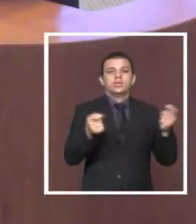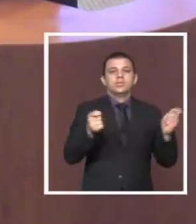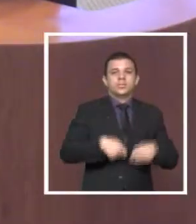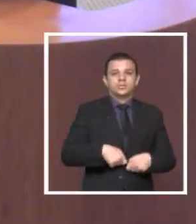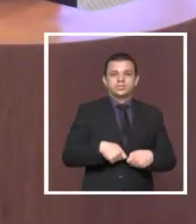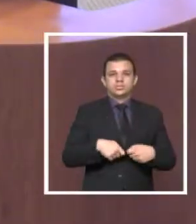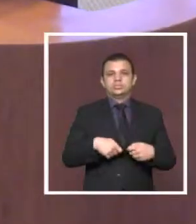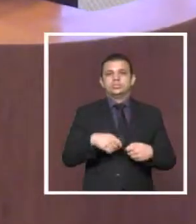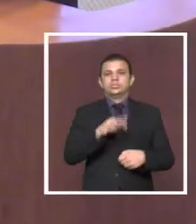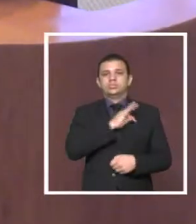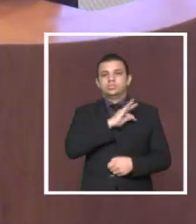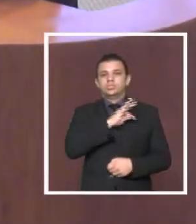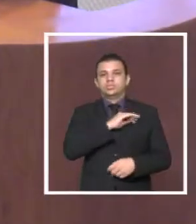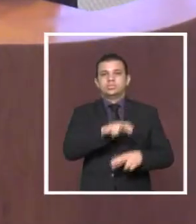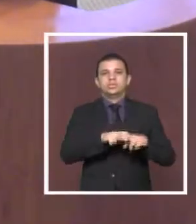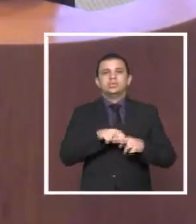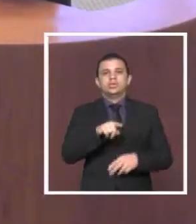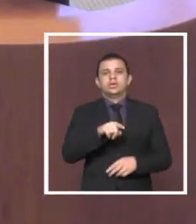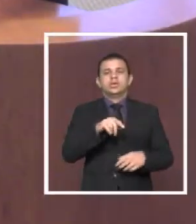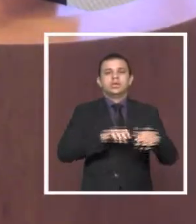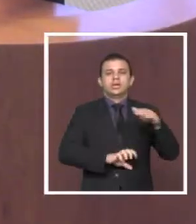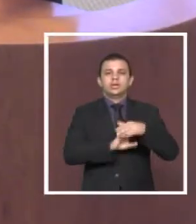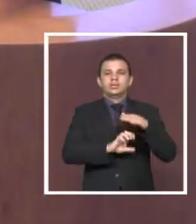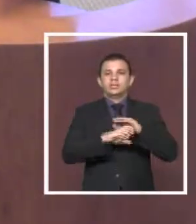o forneceu o serviço em 2012.